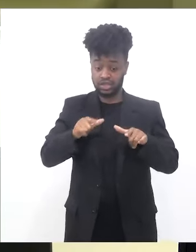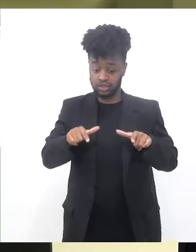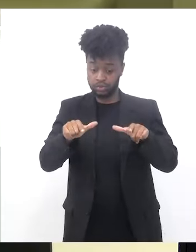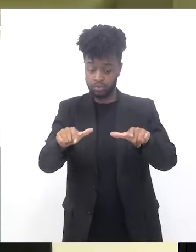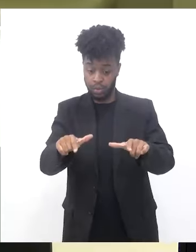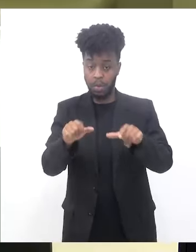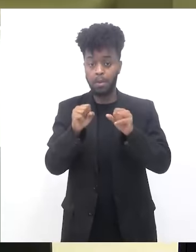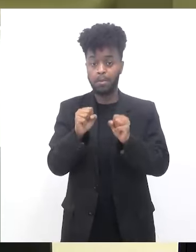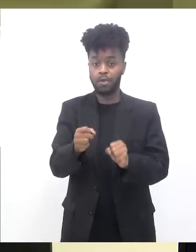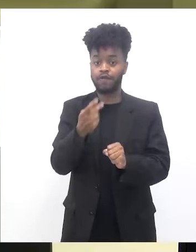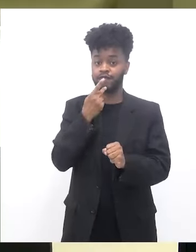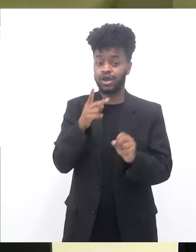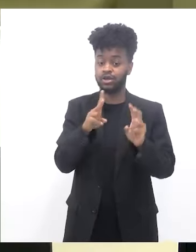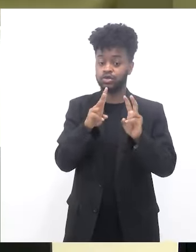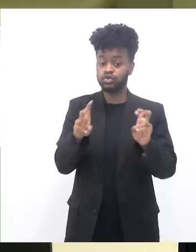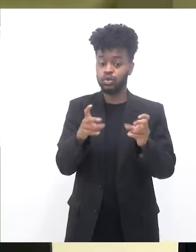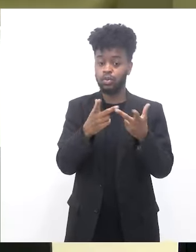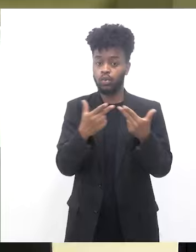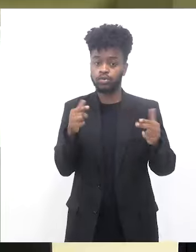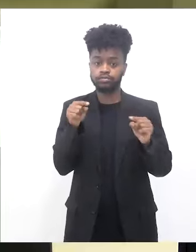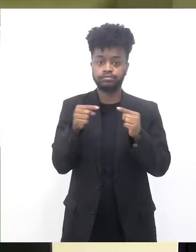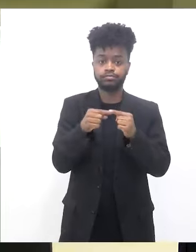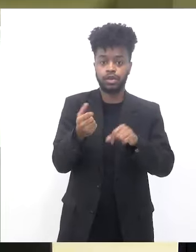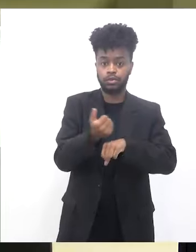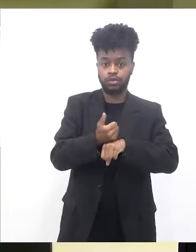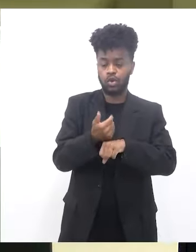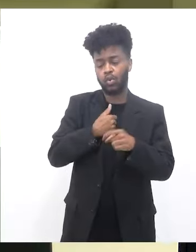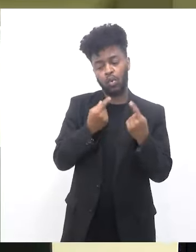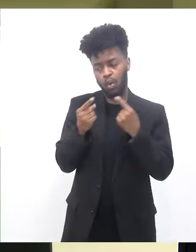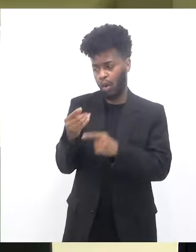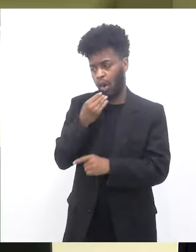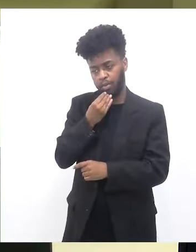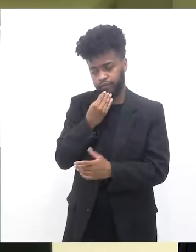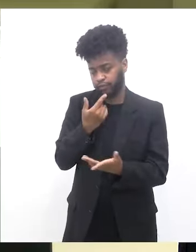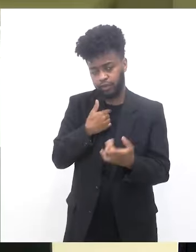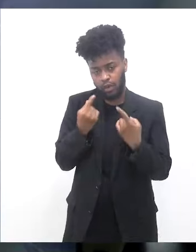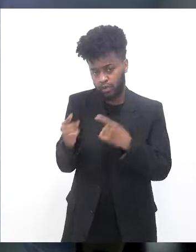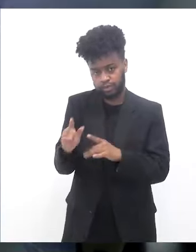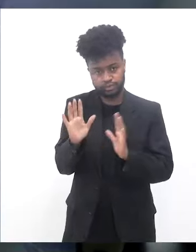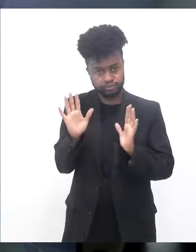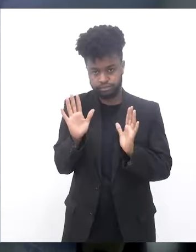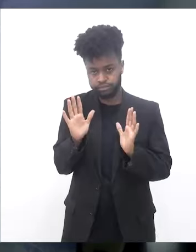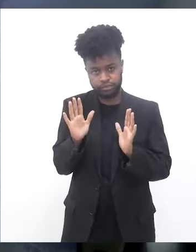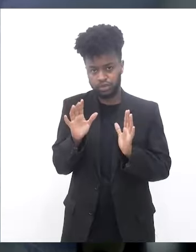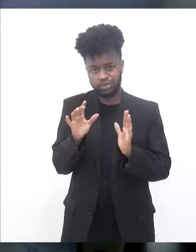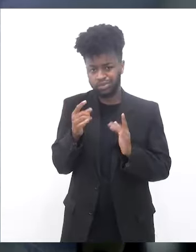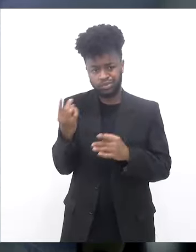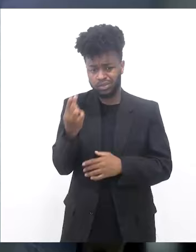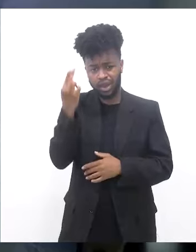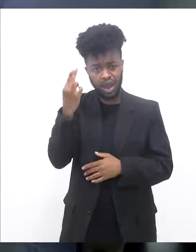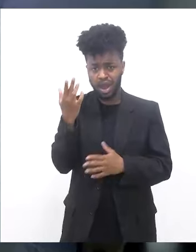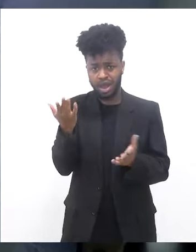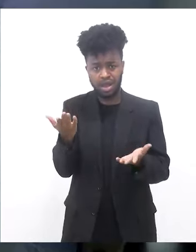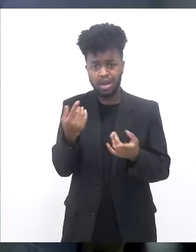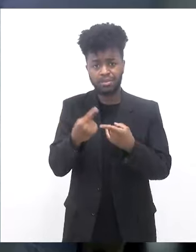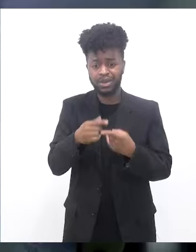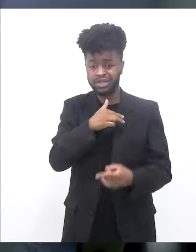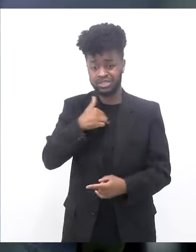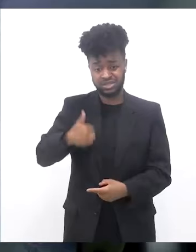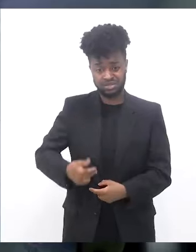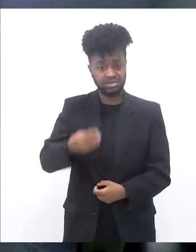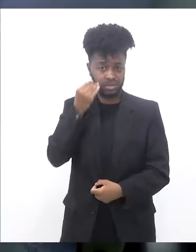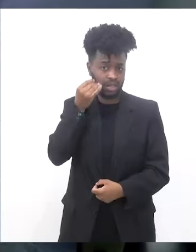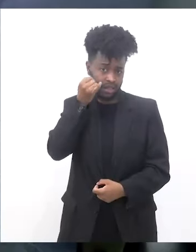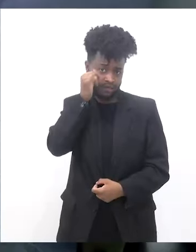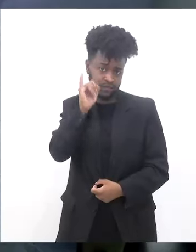diploma podem falar sobre temas profissionais. Estou contra, claro que estou contra. Isso aí é altamente exclusivista, não entendi nem... A China,